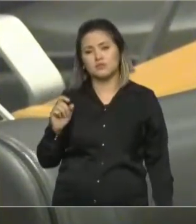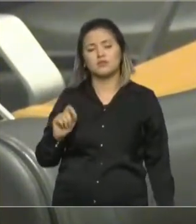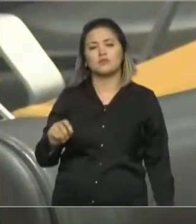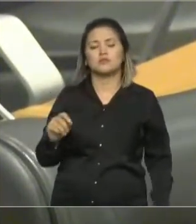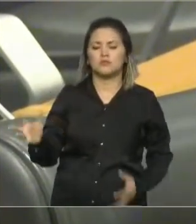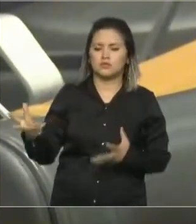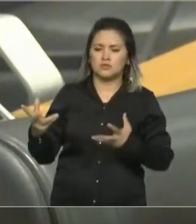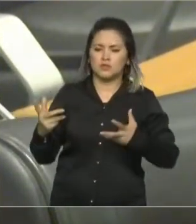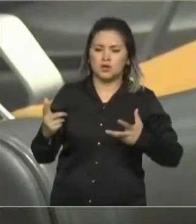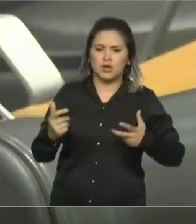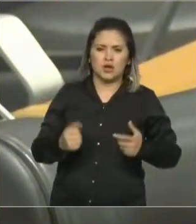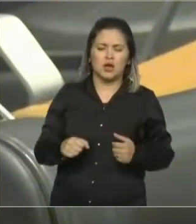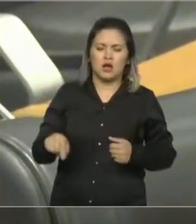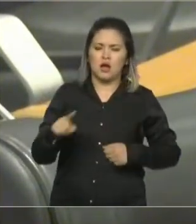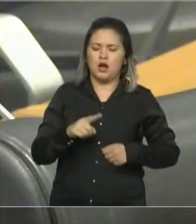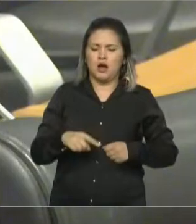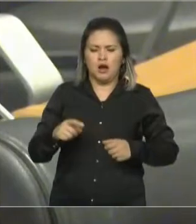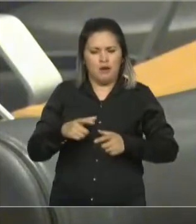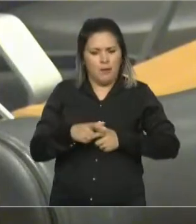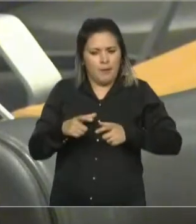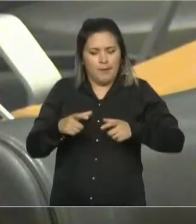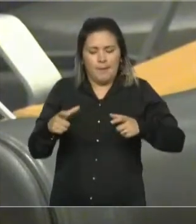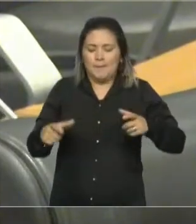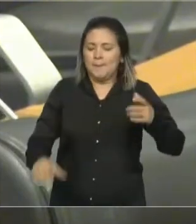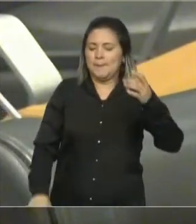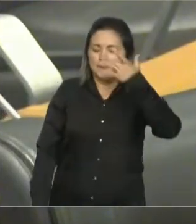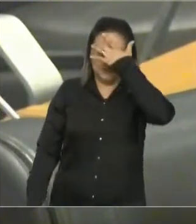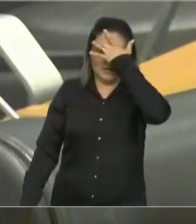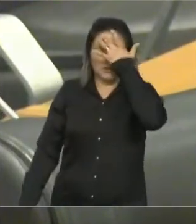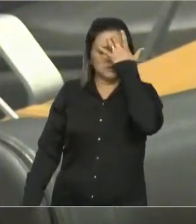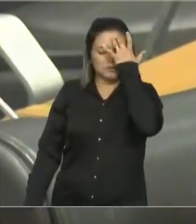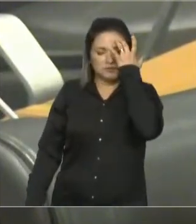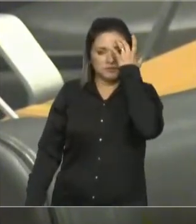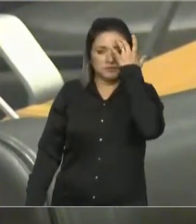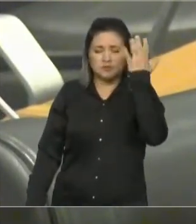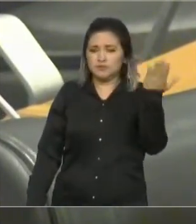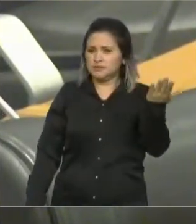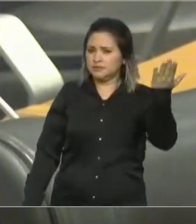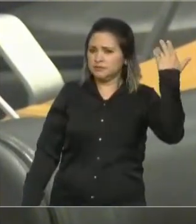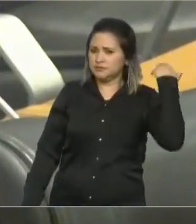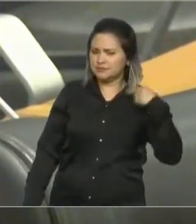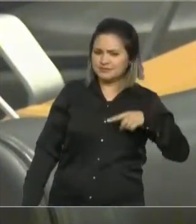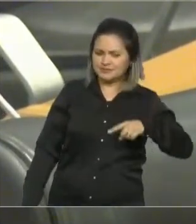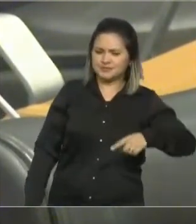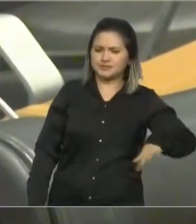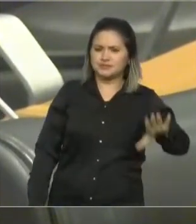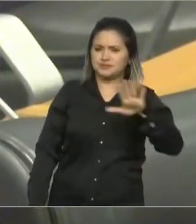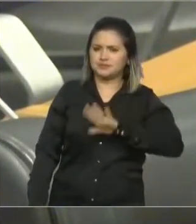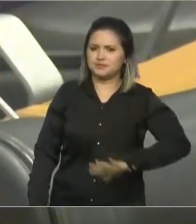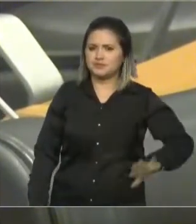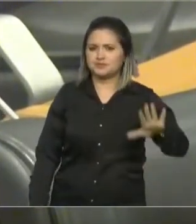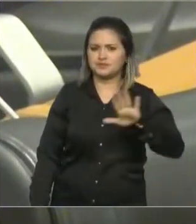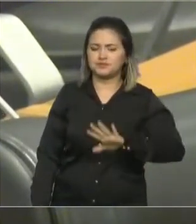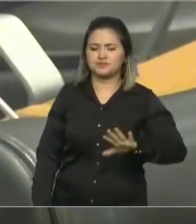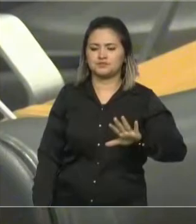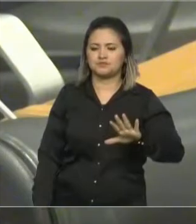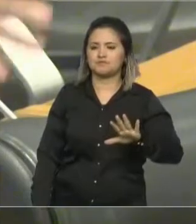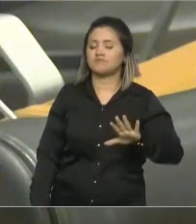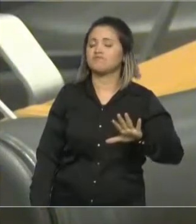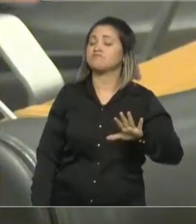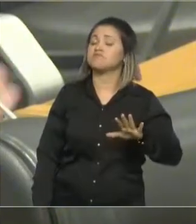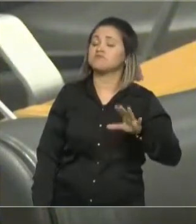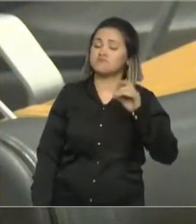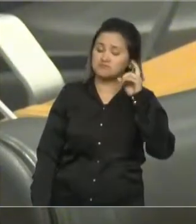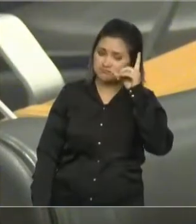partir da inauguração daquele hospital, que antigamente, o senhor sabe, naquela região, não tínhamos como nos deslocar. O paciente, por